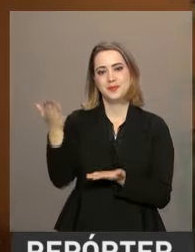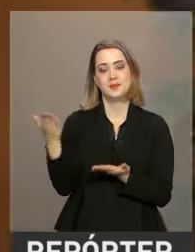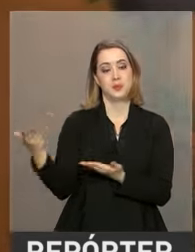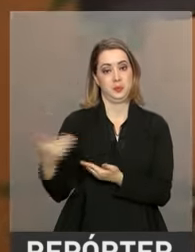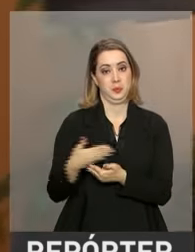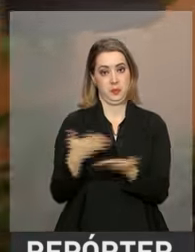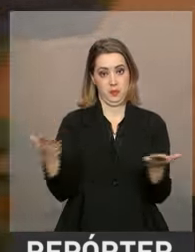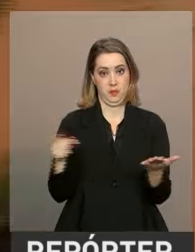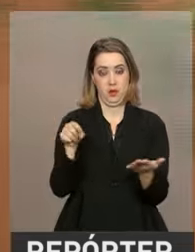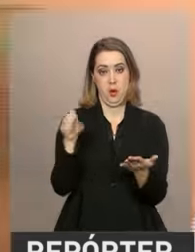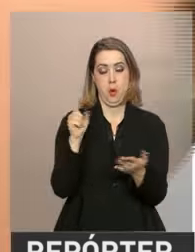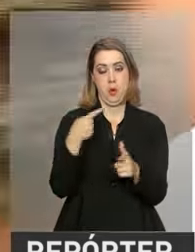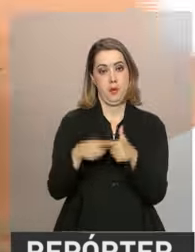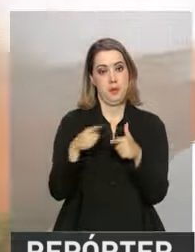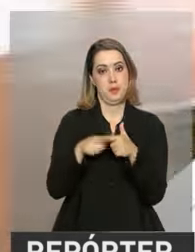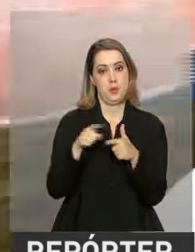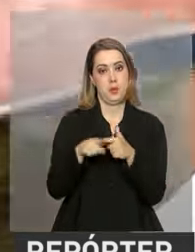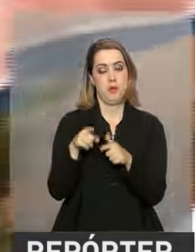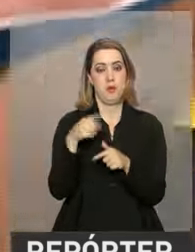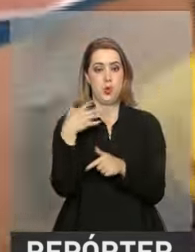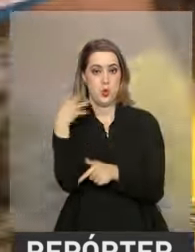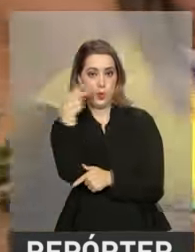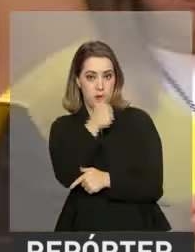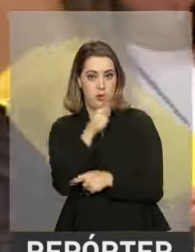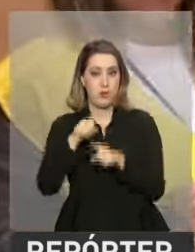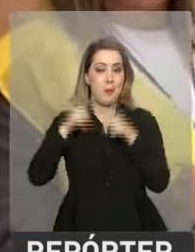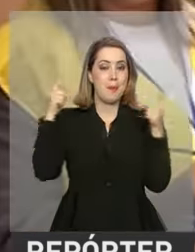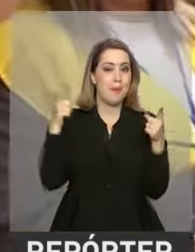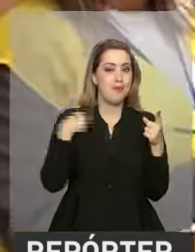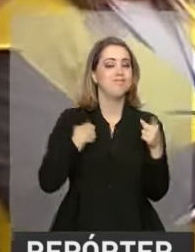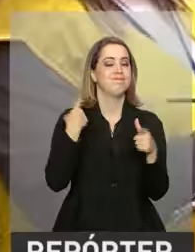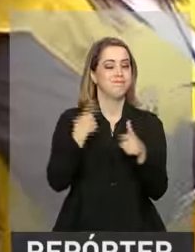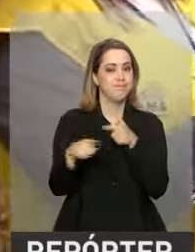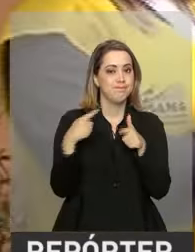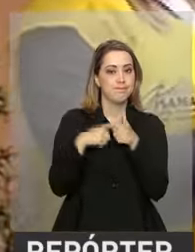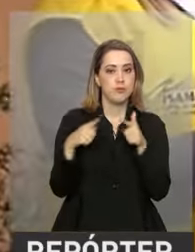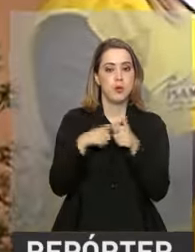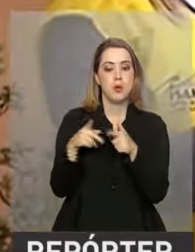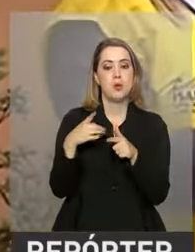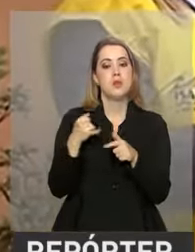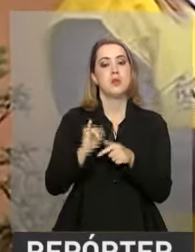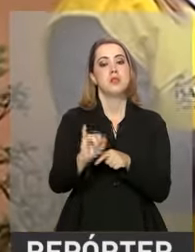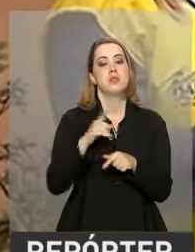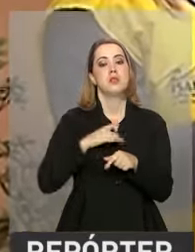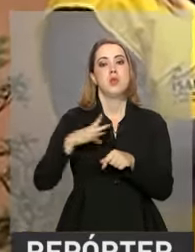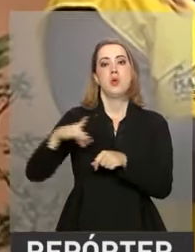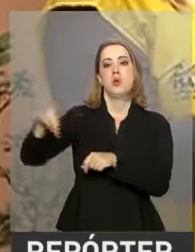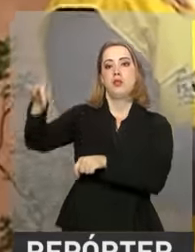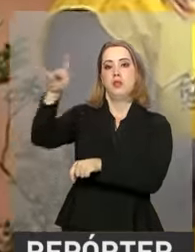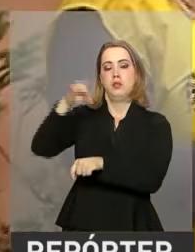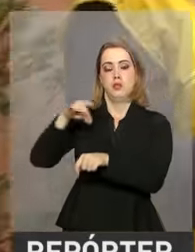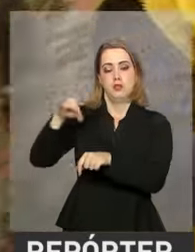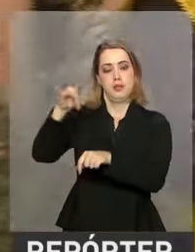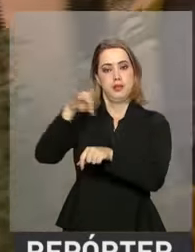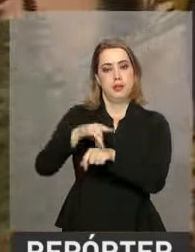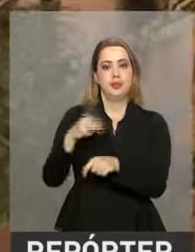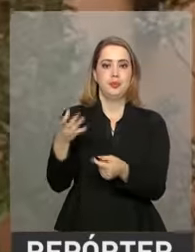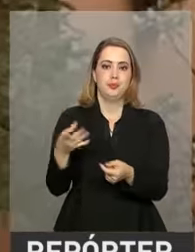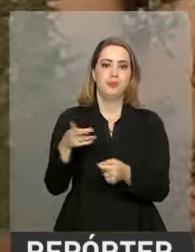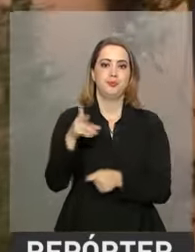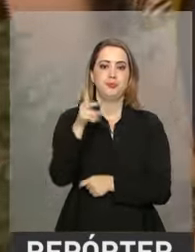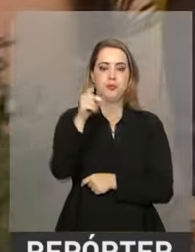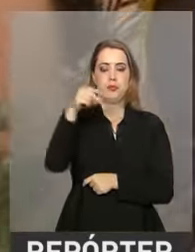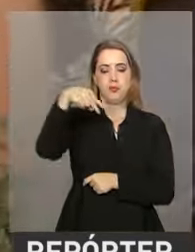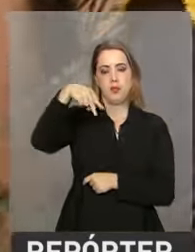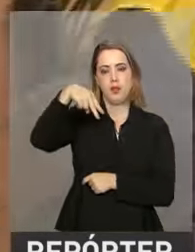mas o problema é que elas não só embelezam mas também podem ser uma armadilha quando o assunto é dengue nessa planilha aqui o que que